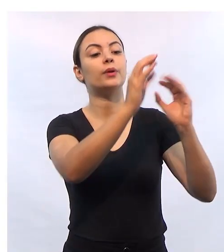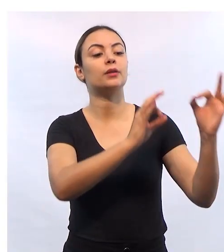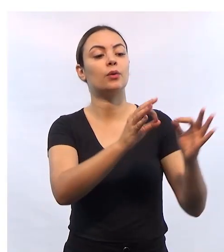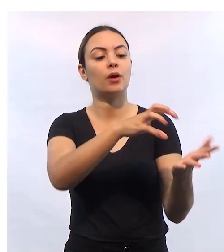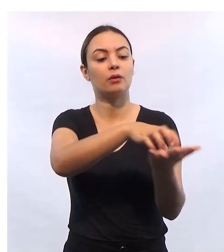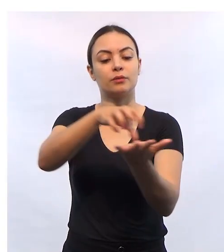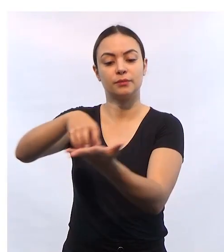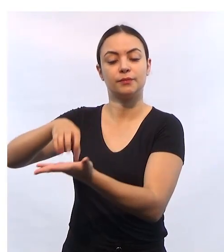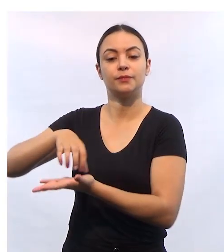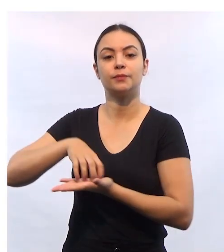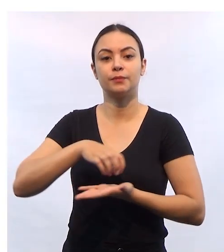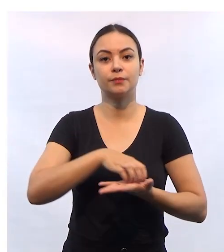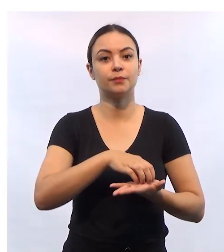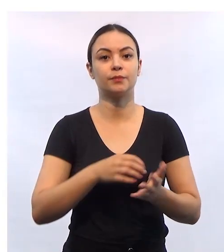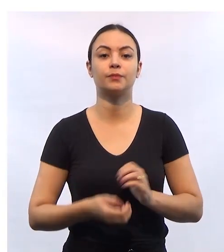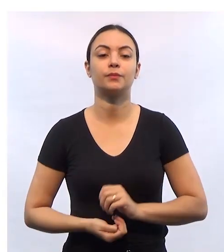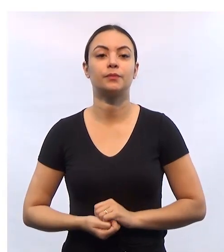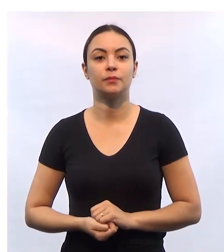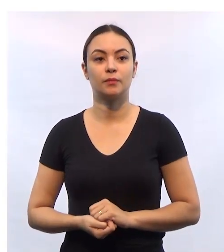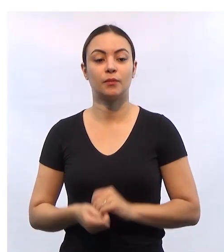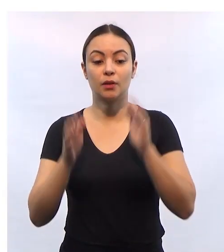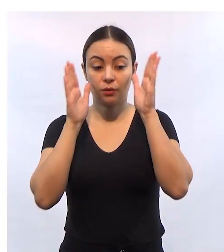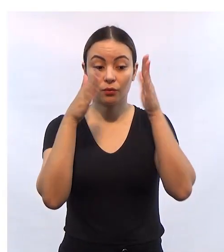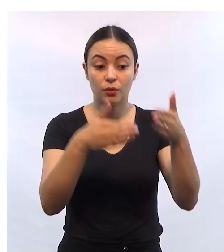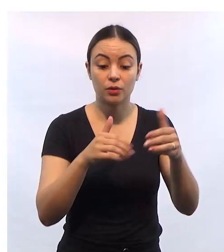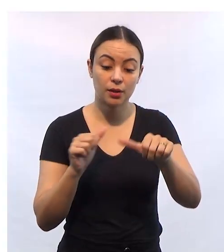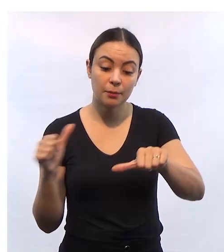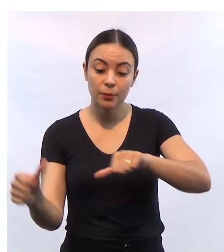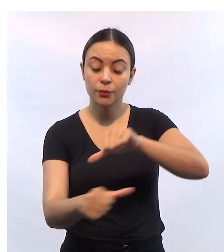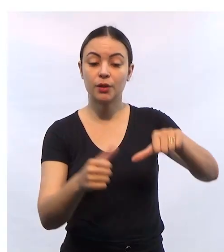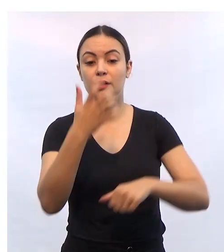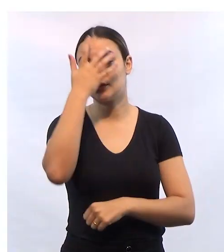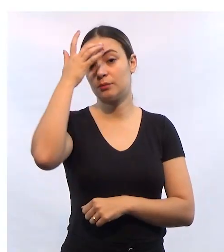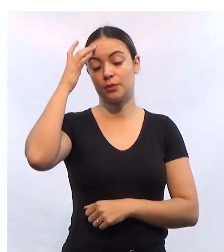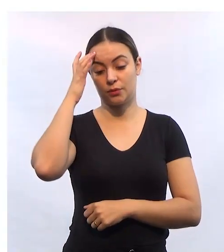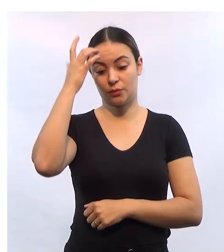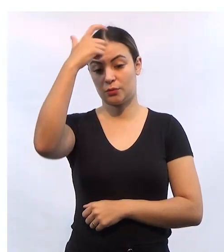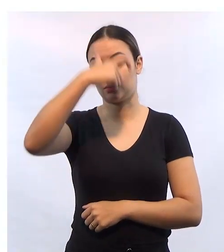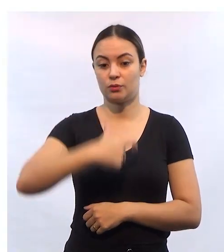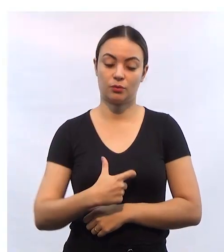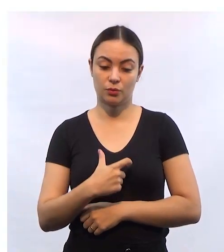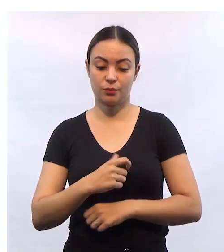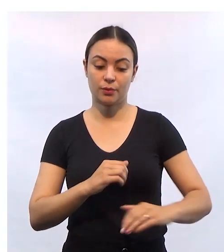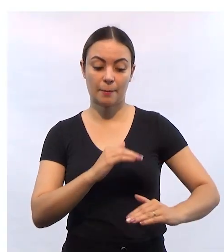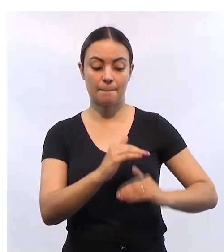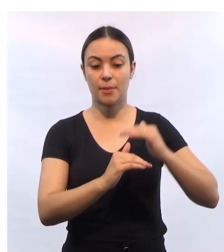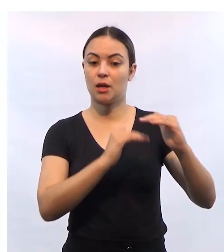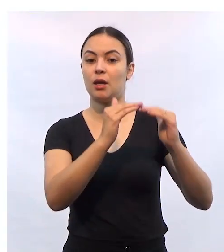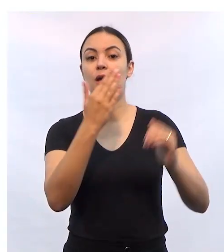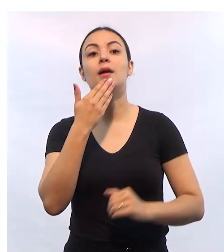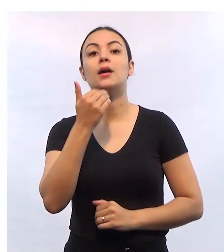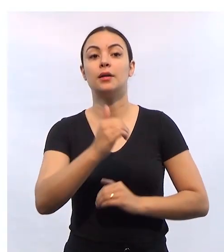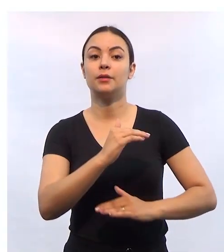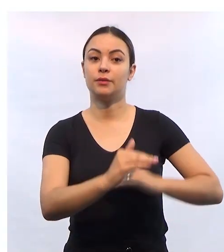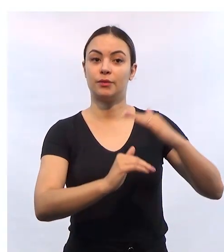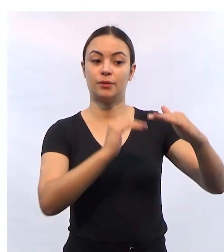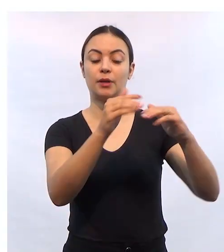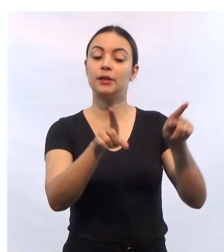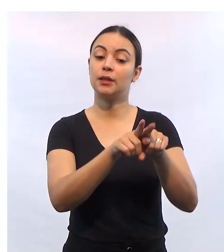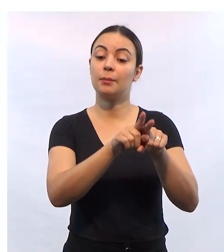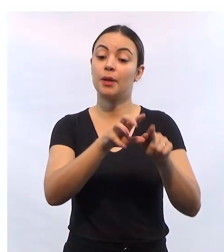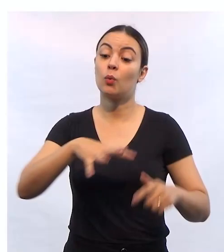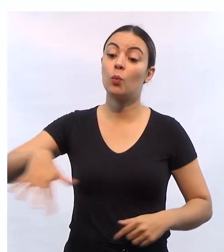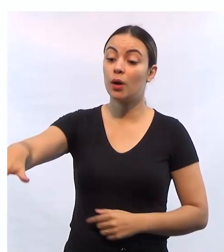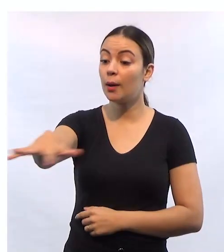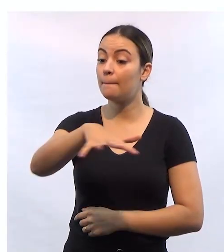desenvolvimento organizacional? O foco principal está em mudar, tá, as pessoas, assim como o ambiente, tá bom,